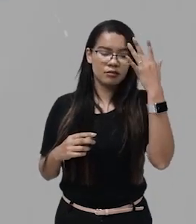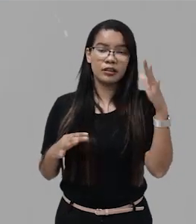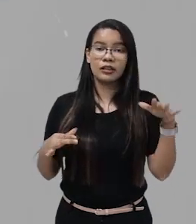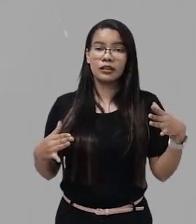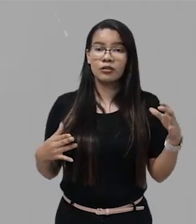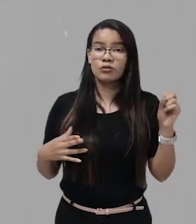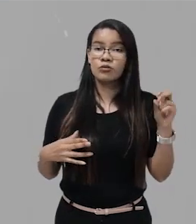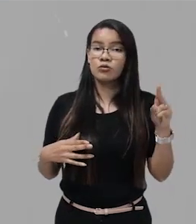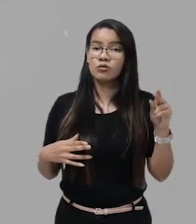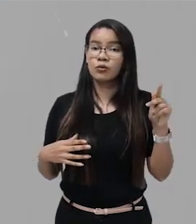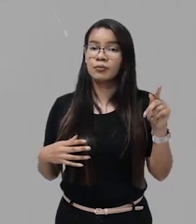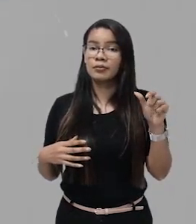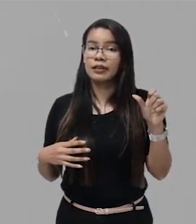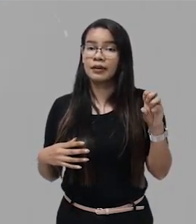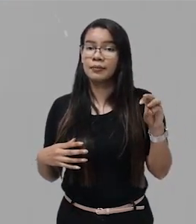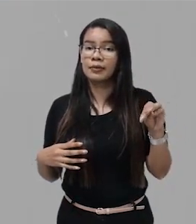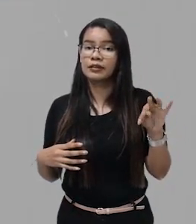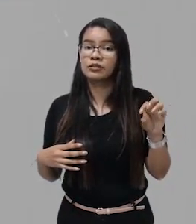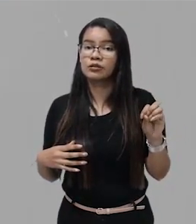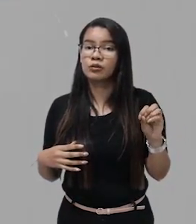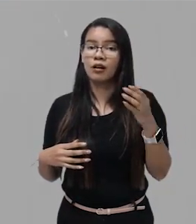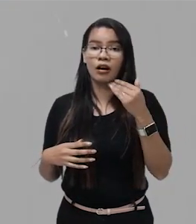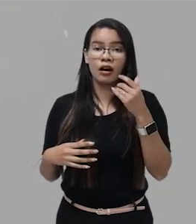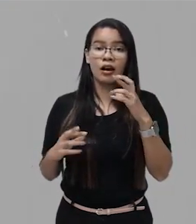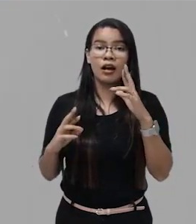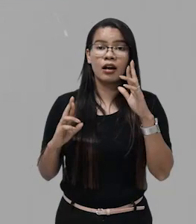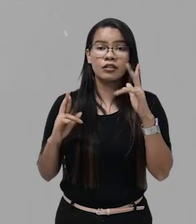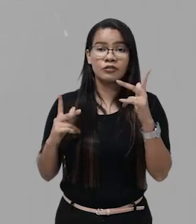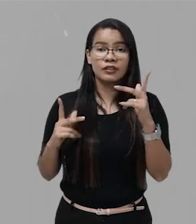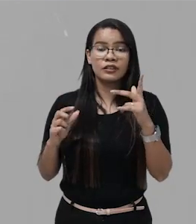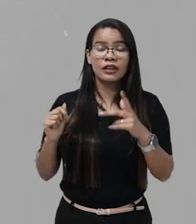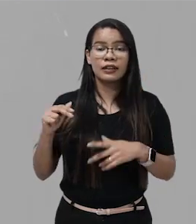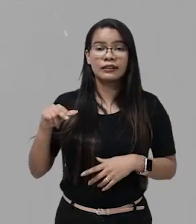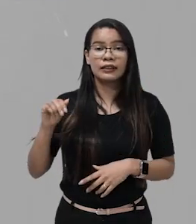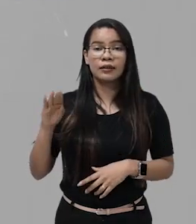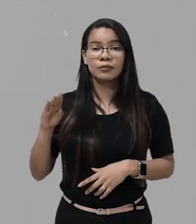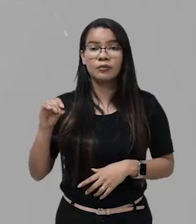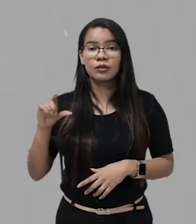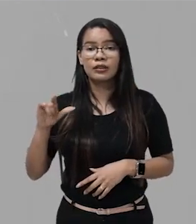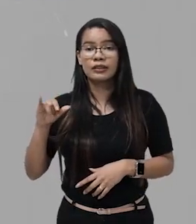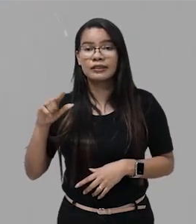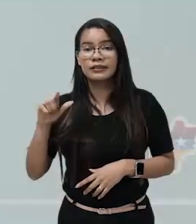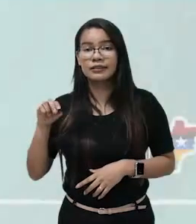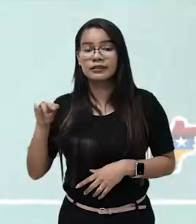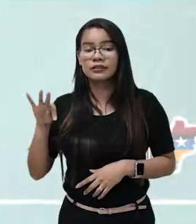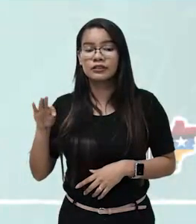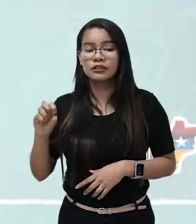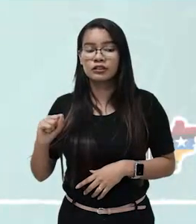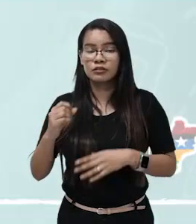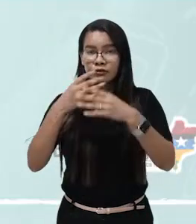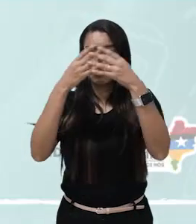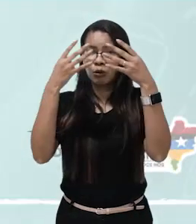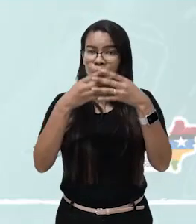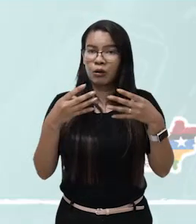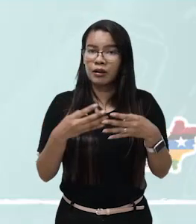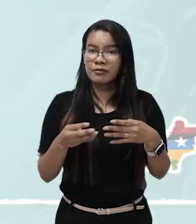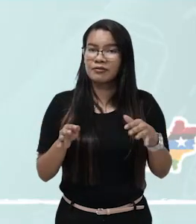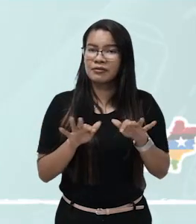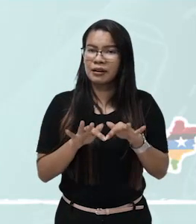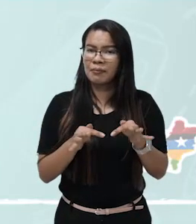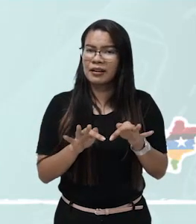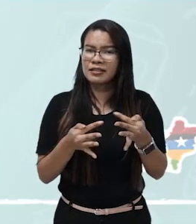é diferente de anabolizantes. Coloquei um quadro aqui para ficar mais simples, mais fácil para o entendimento de vocês. Está